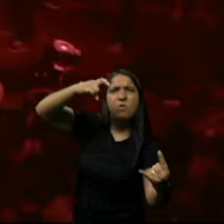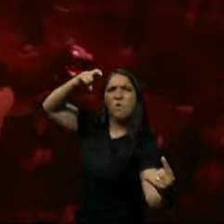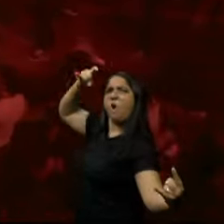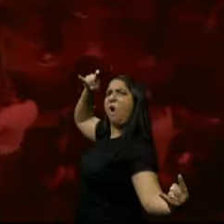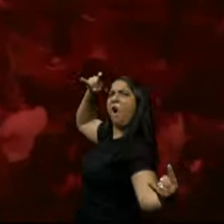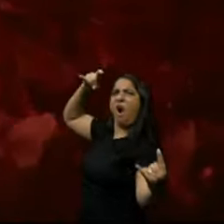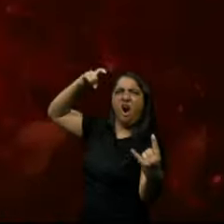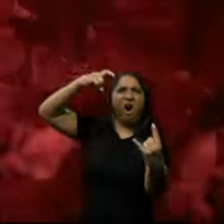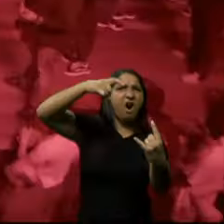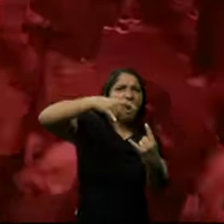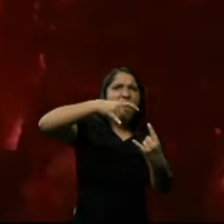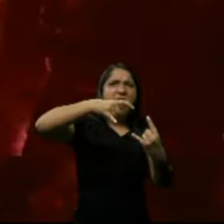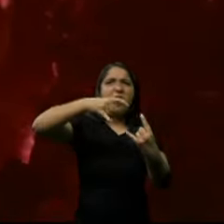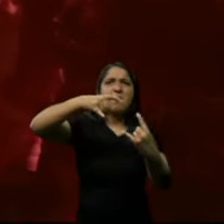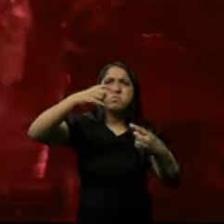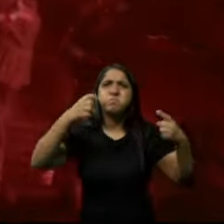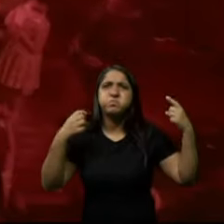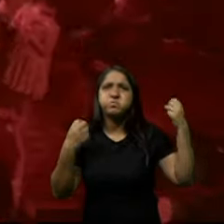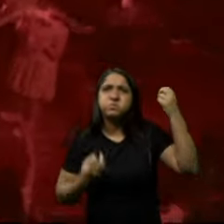o